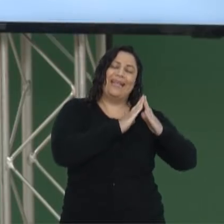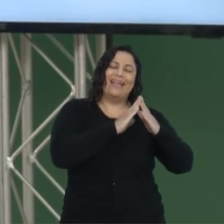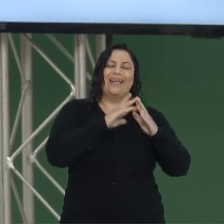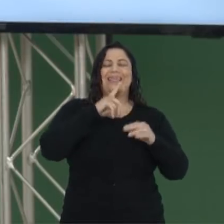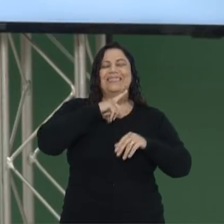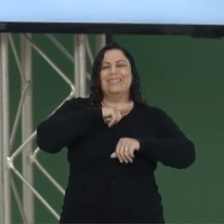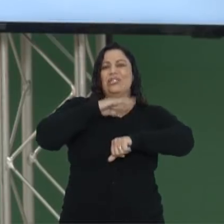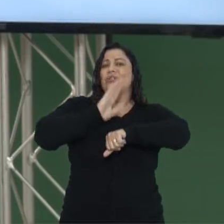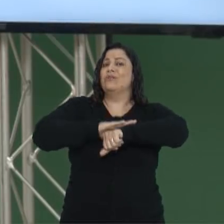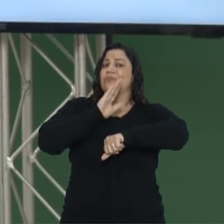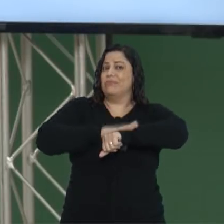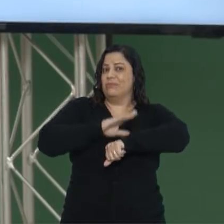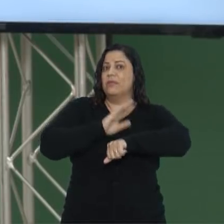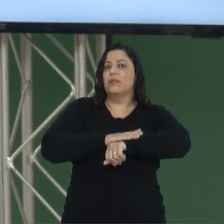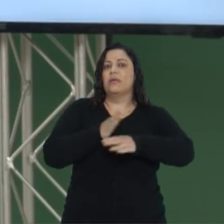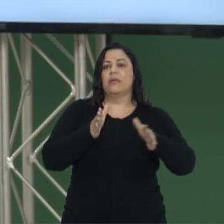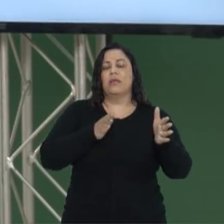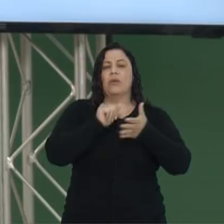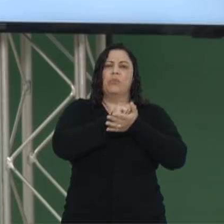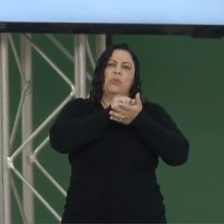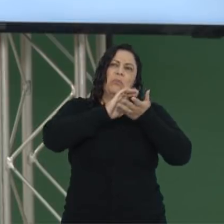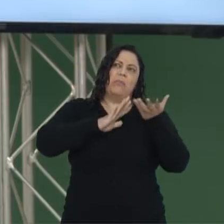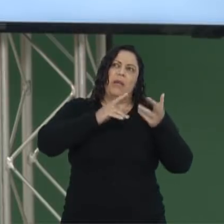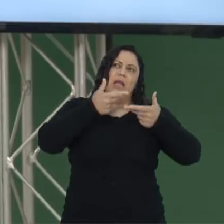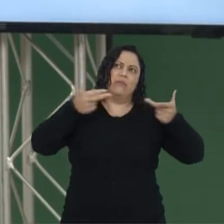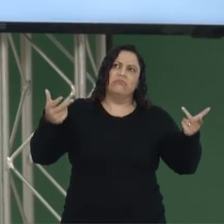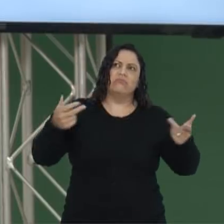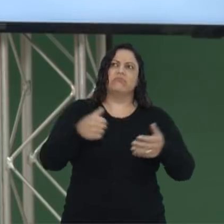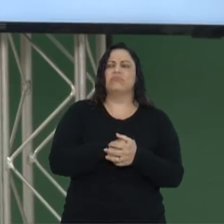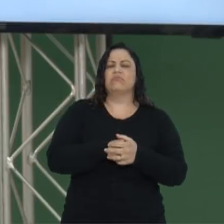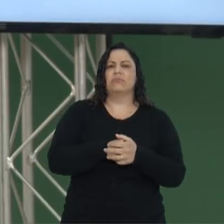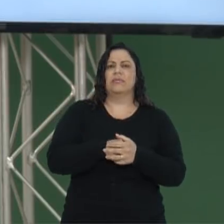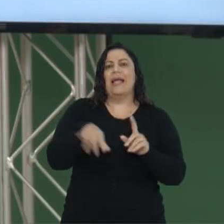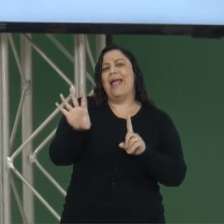para poder, de repente, uma atividade artística, uma atividade